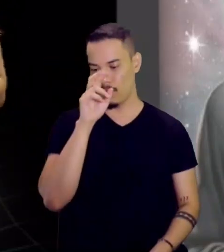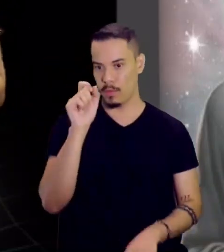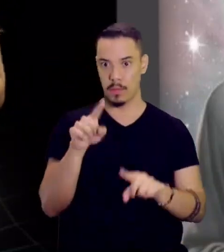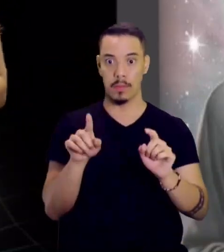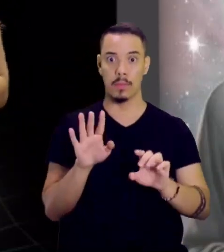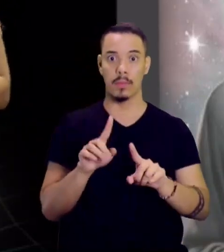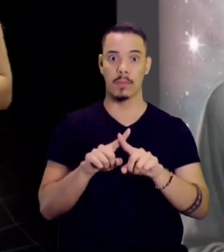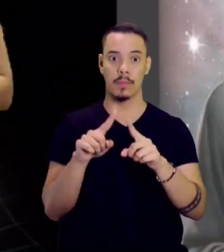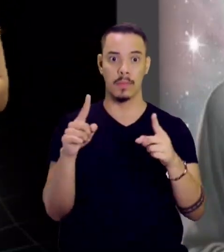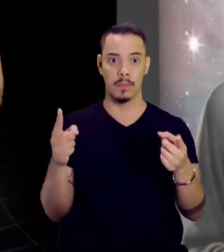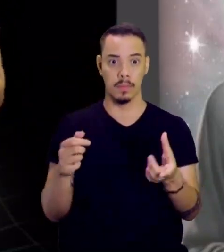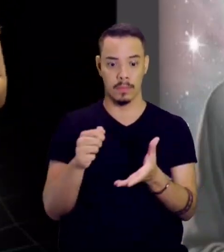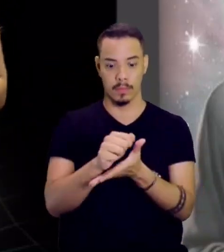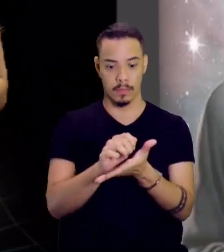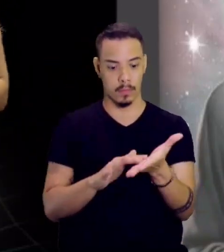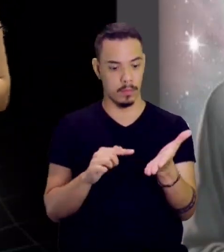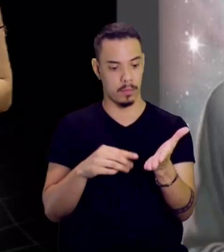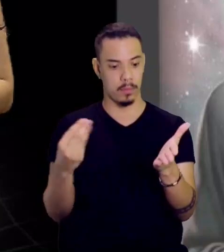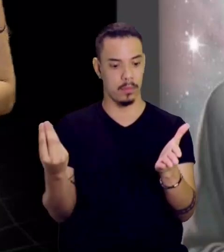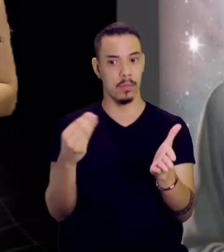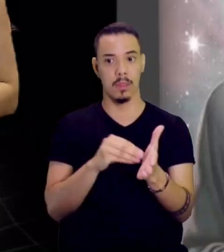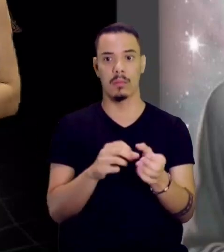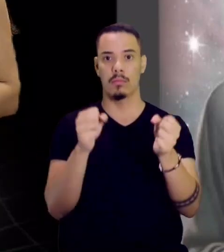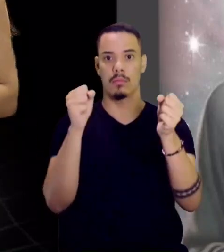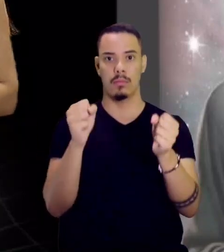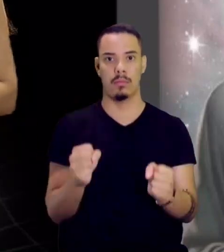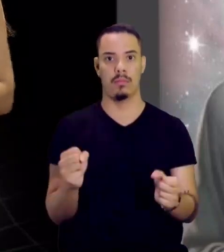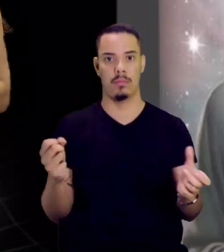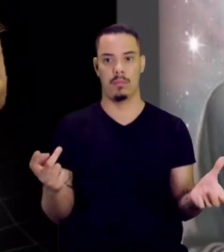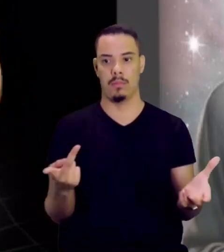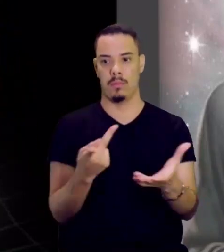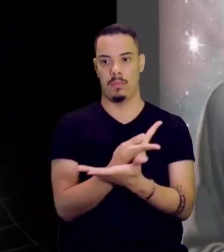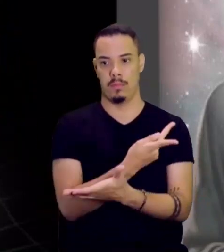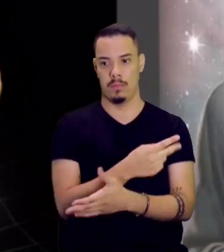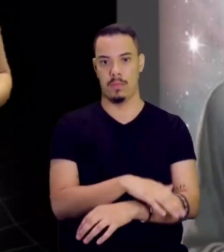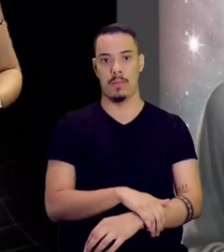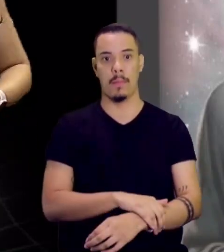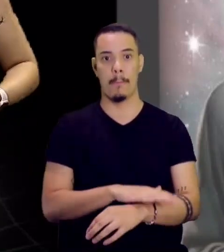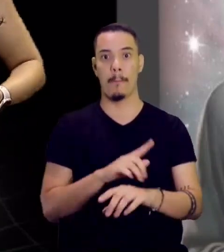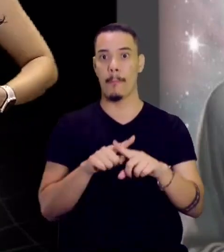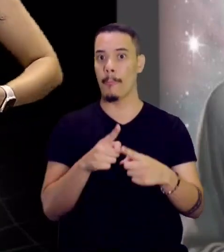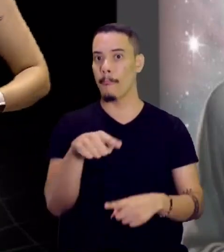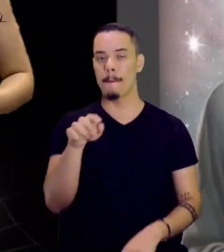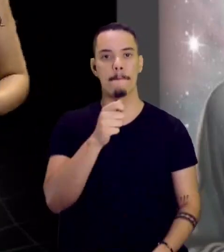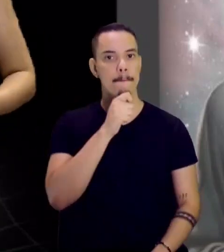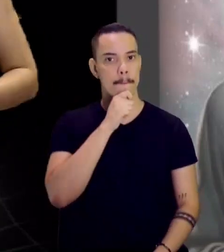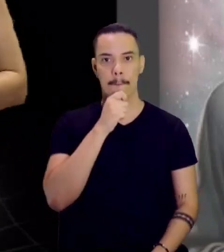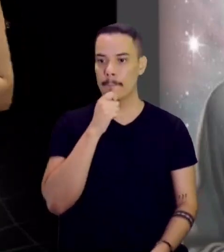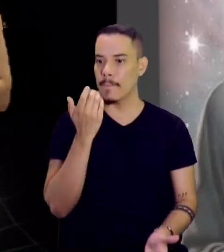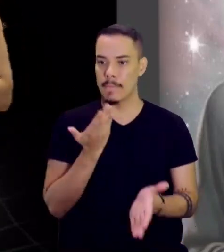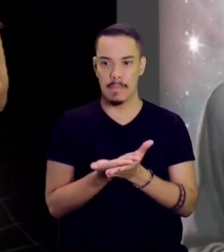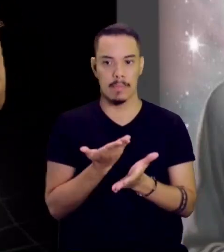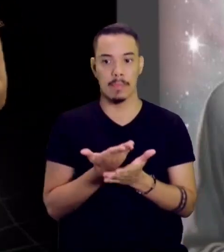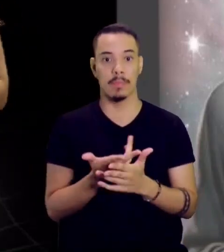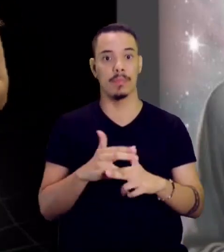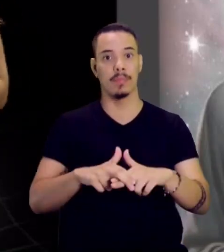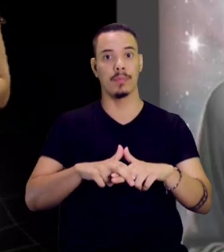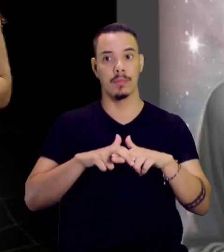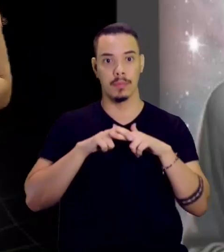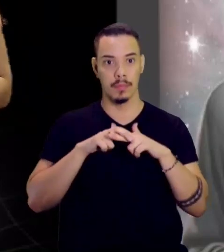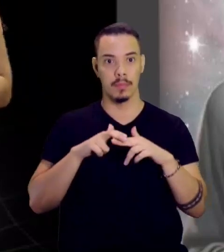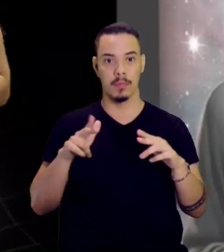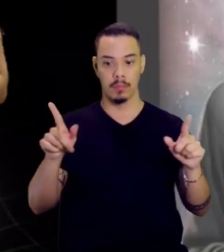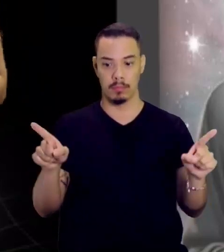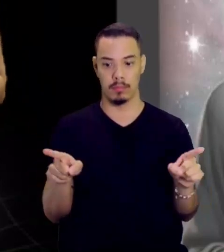que o exercício está falando de uma coisa que pode acontecer, mas você não estudou. Por isso, ele